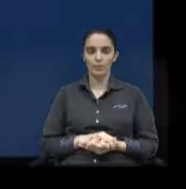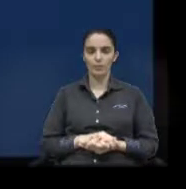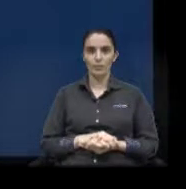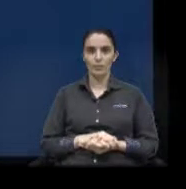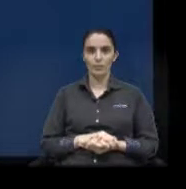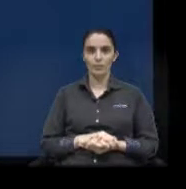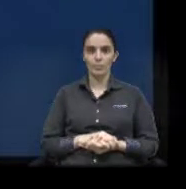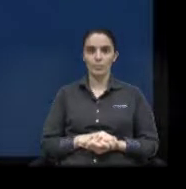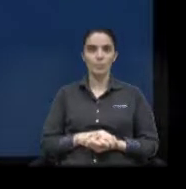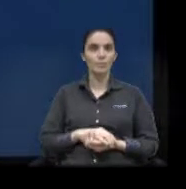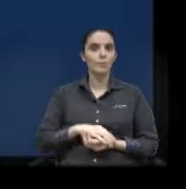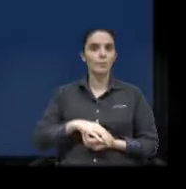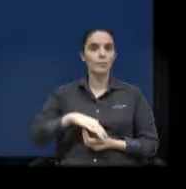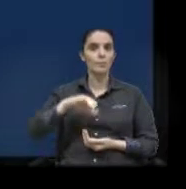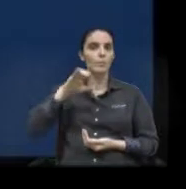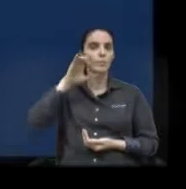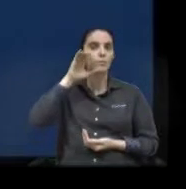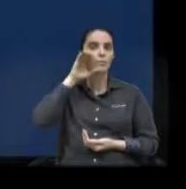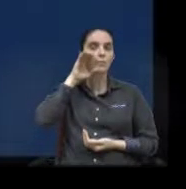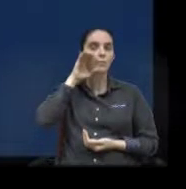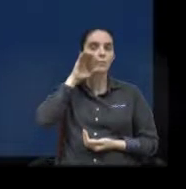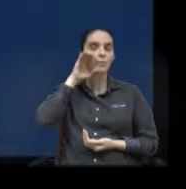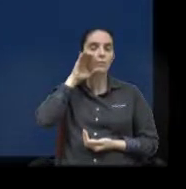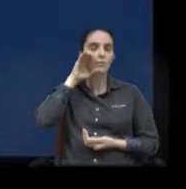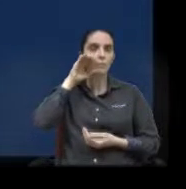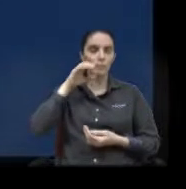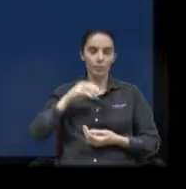Constância Félix.